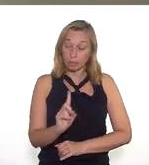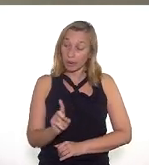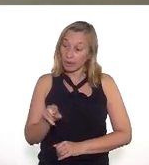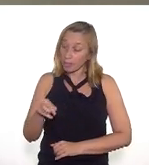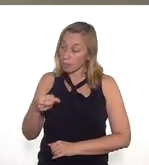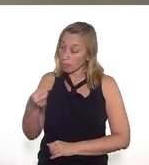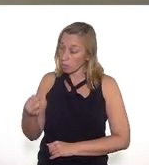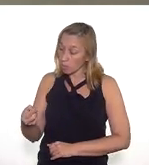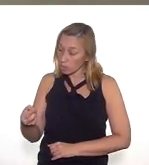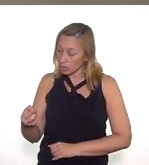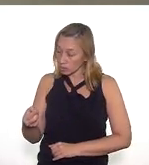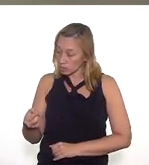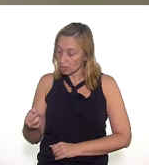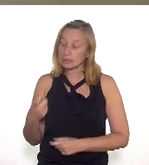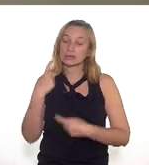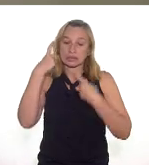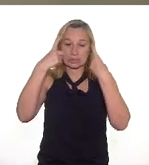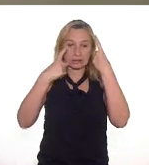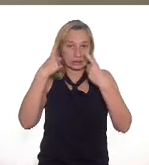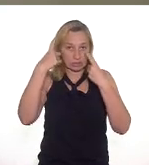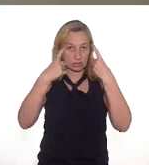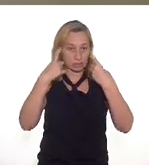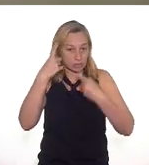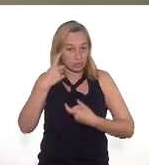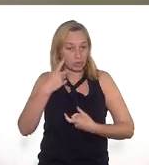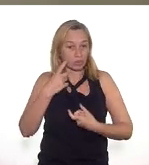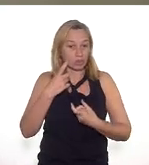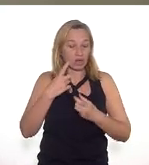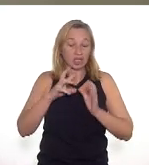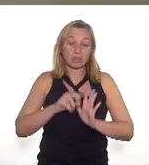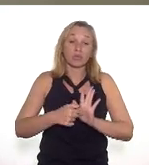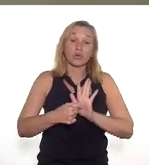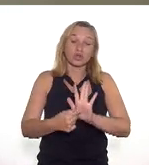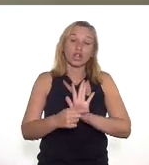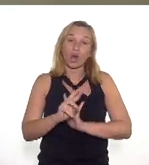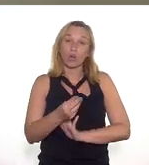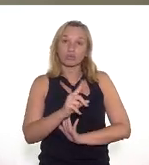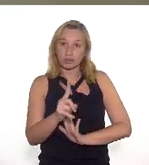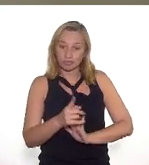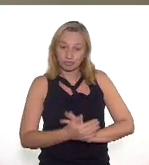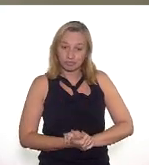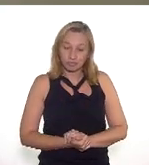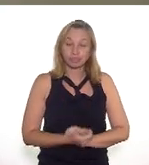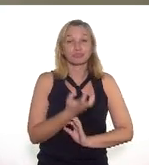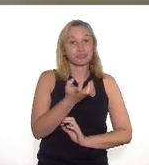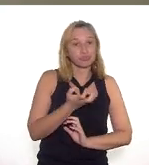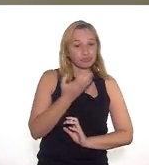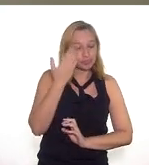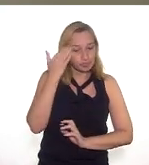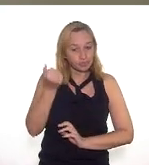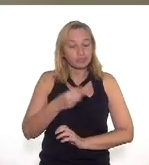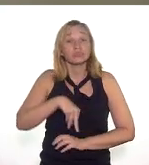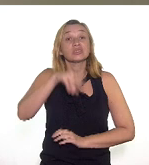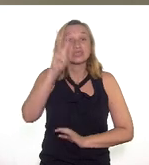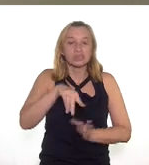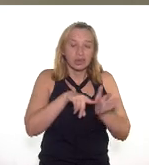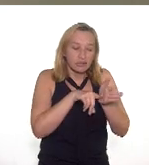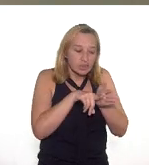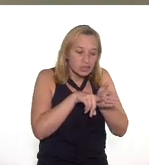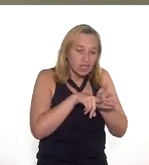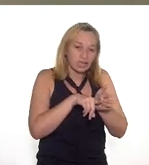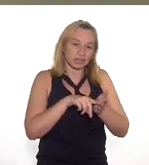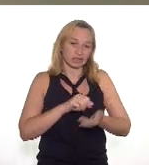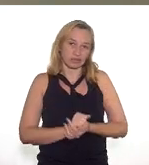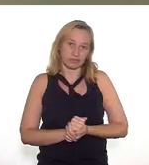depois se preocuparem em demonstrar ou não. Então, eu quero saber quem fiscaliza e isso